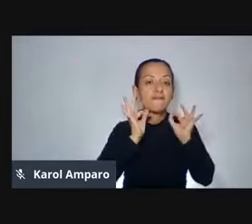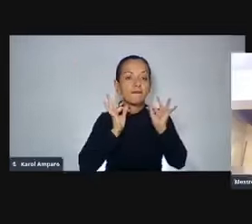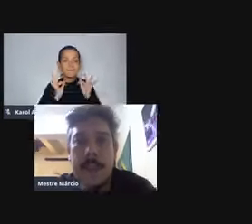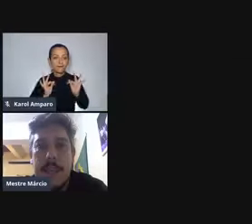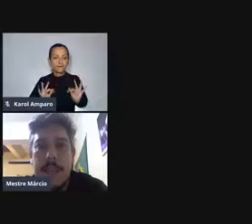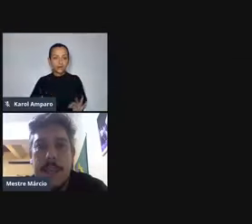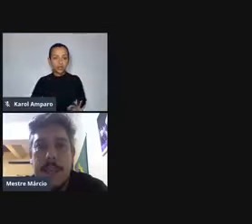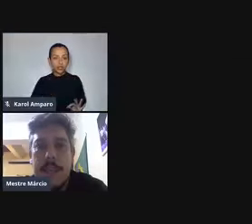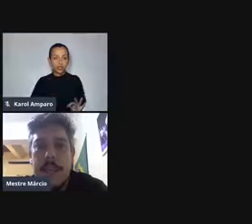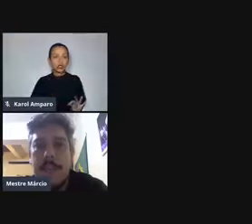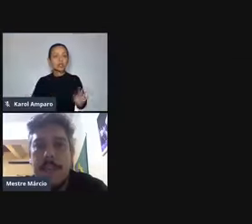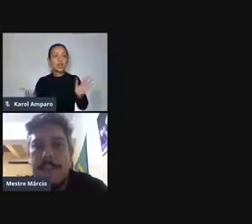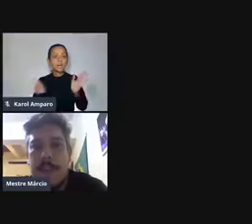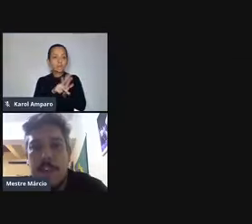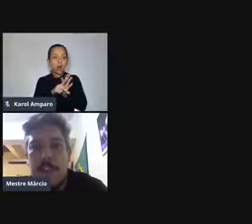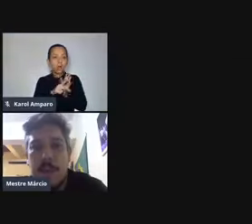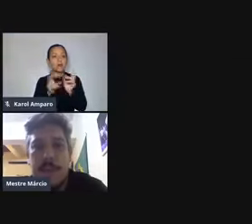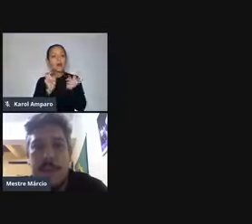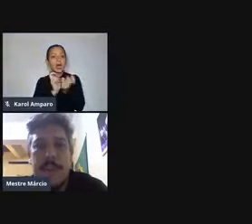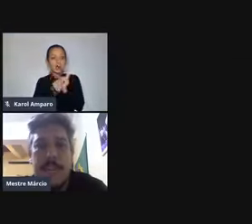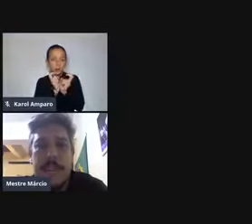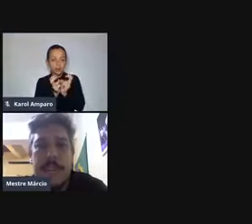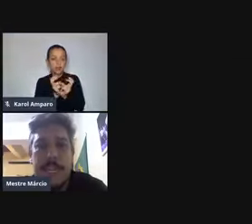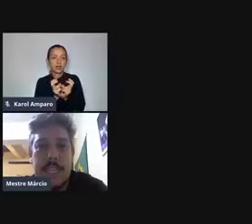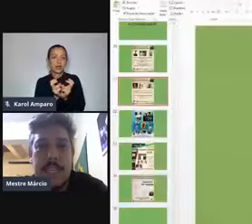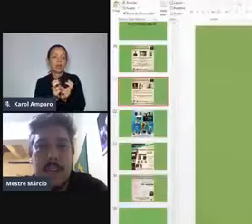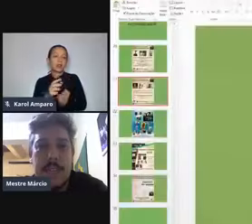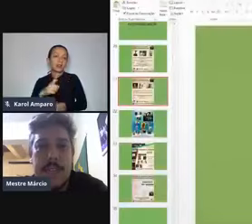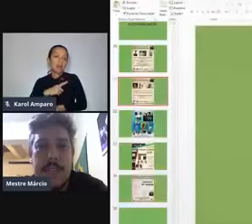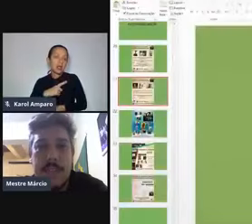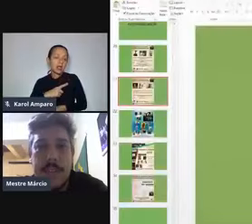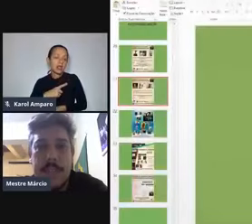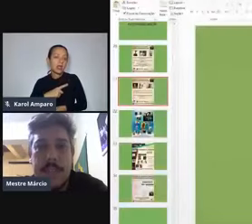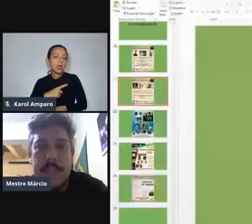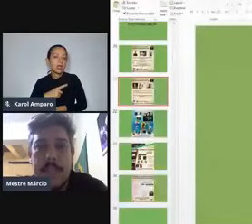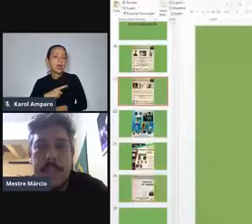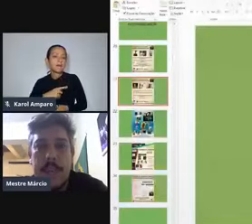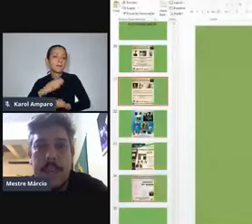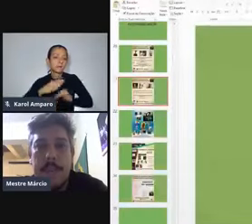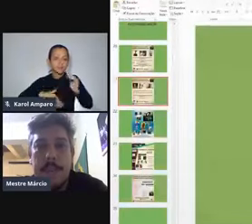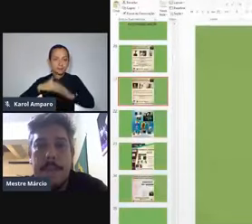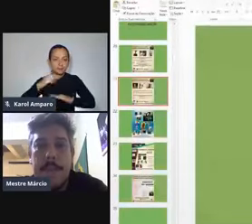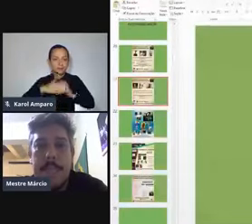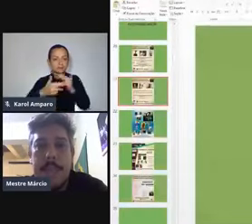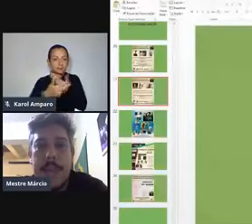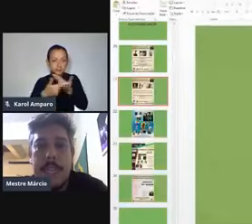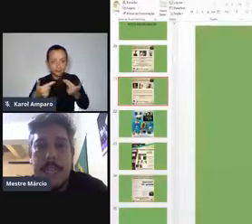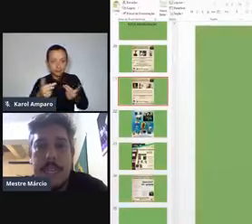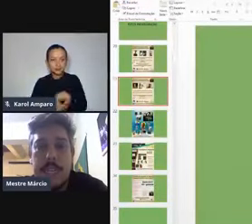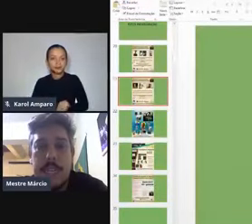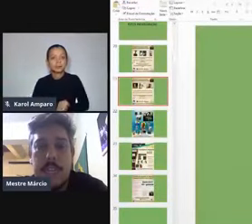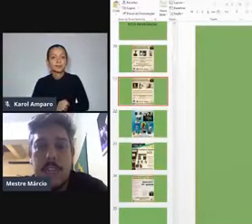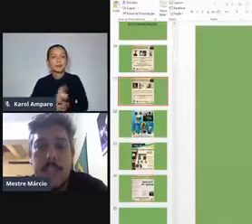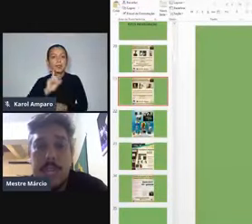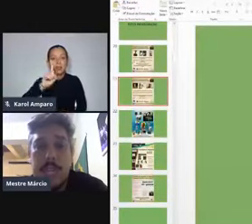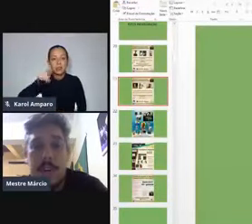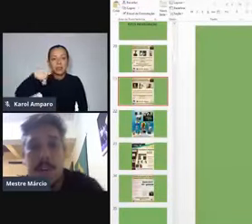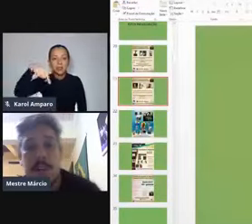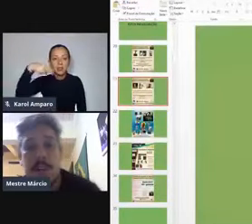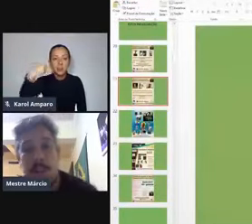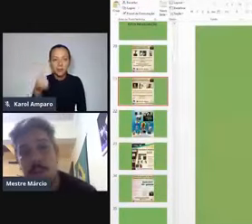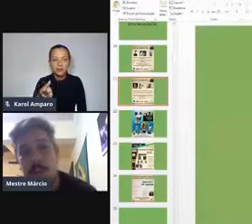capoeira. Então vai falar sobre algumas valências e outras atividades. Mais tarde, isso está